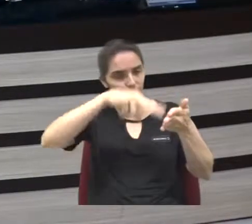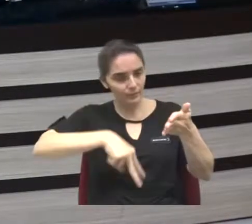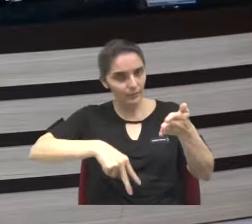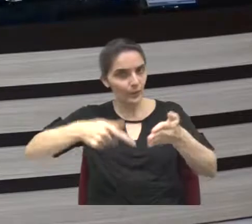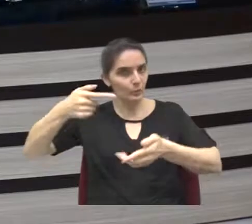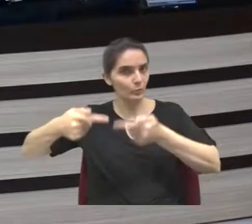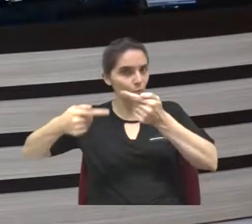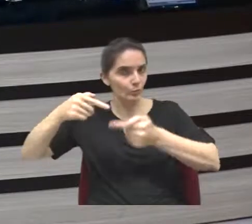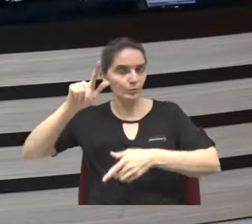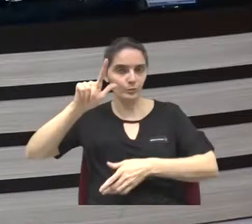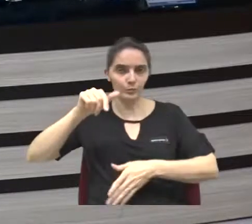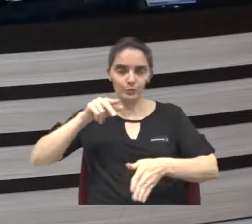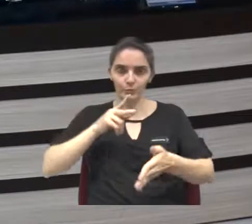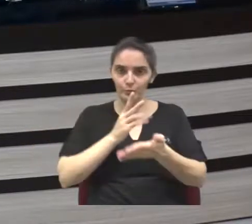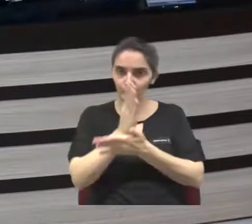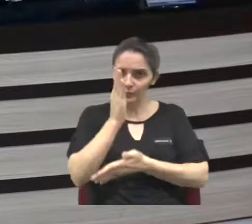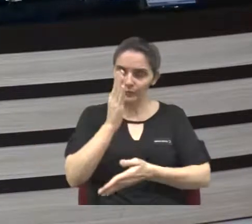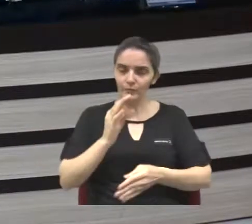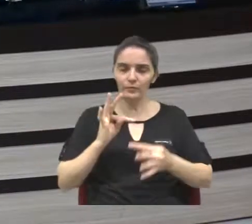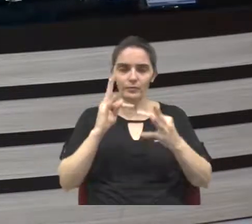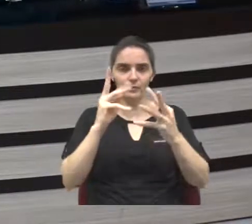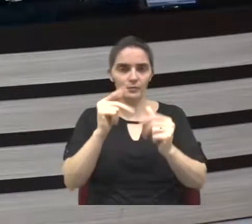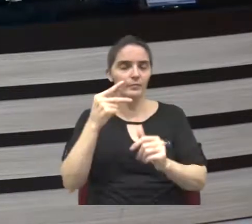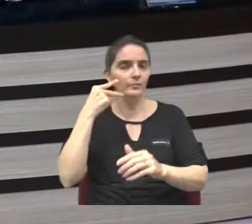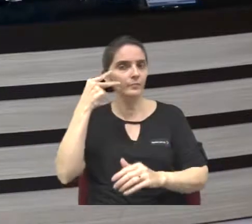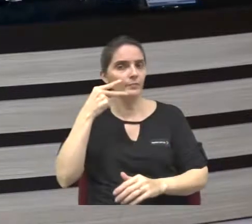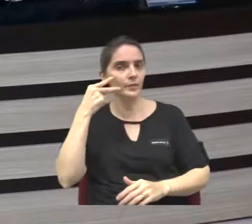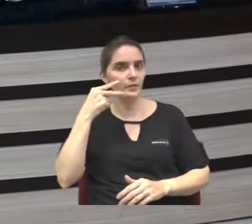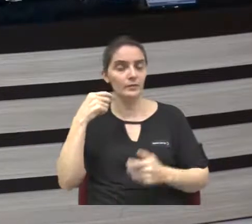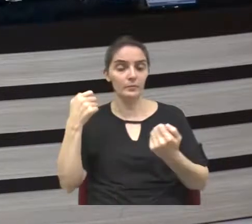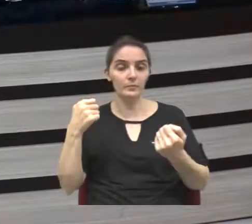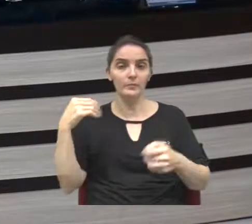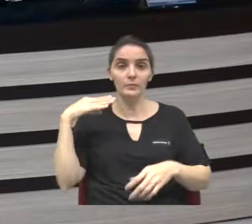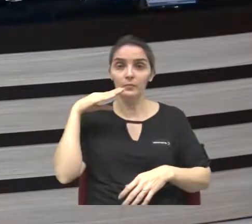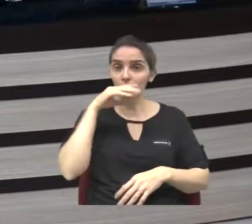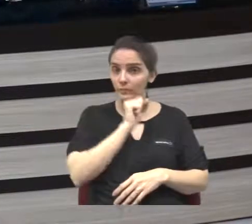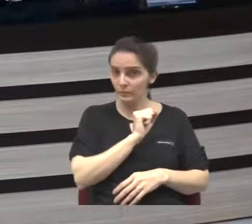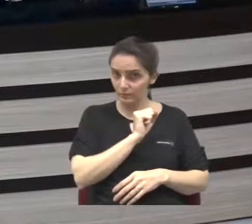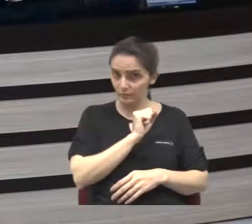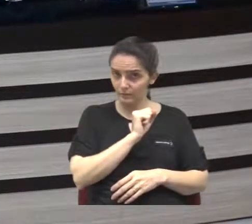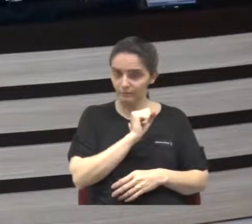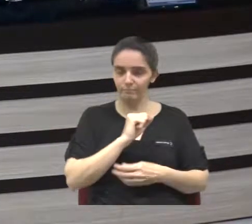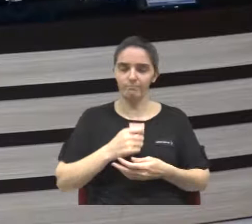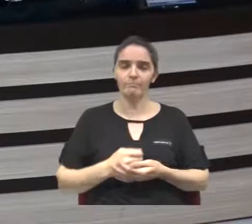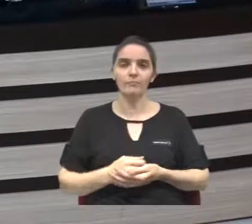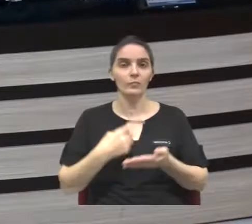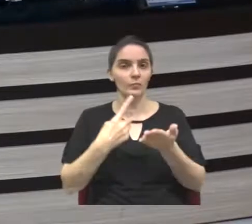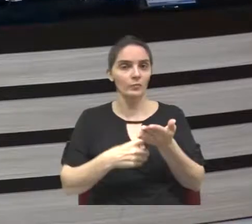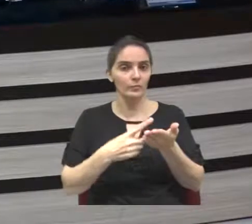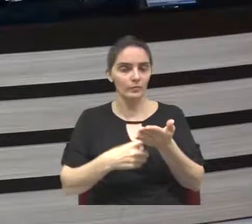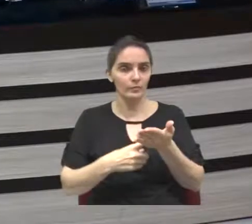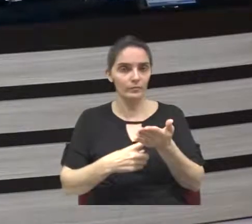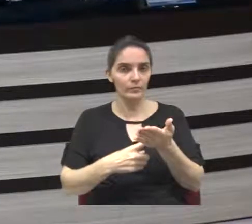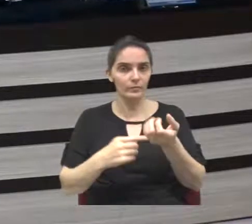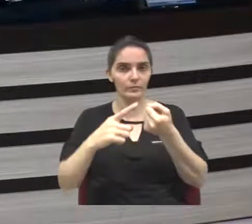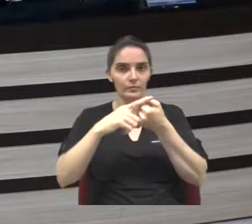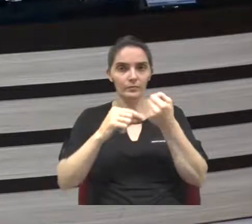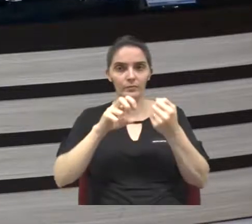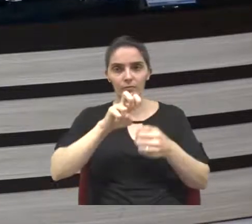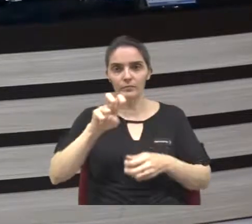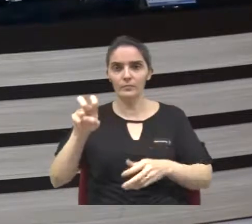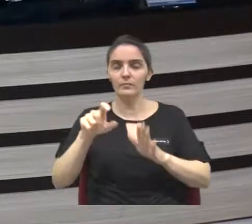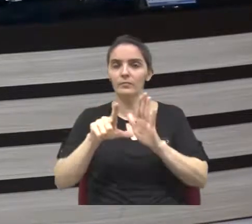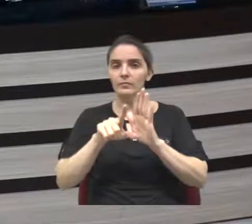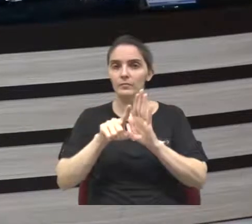aprovada pelos ilustres vereadores, em regime de urgência, de conformidade com o artigo 55 da Lei Orgânica